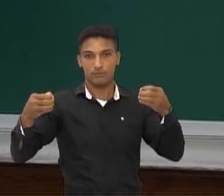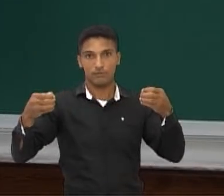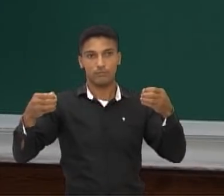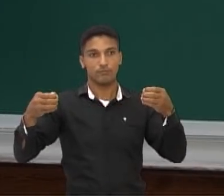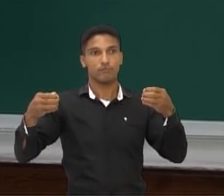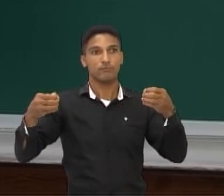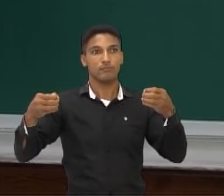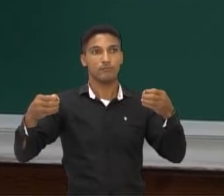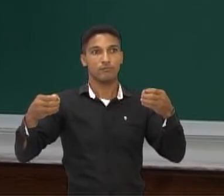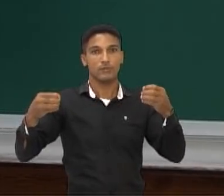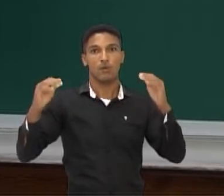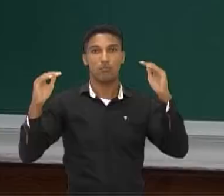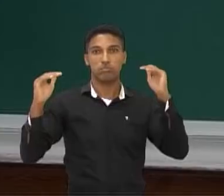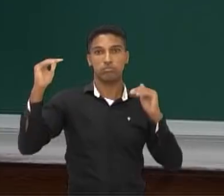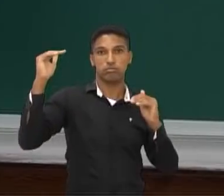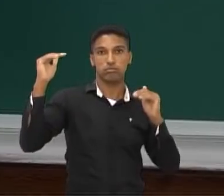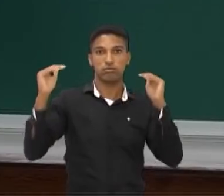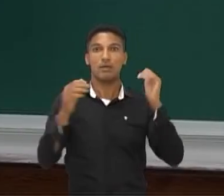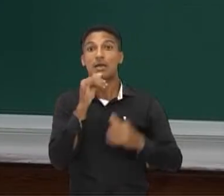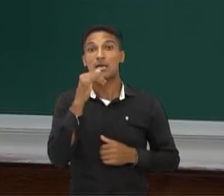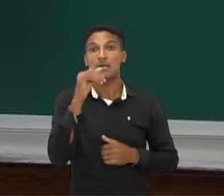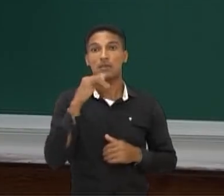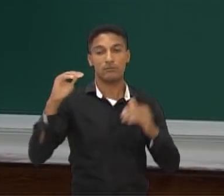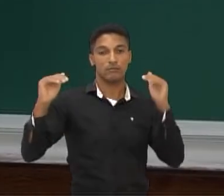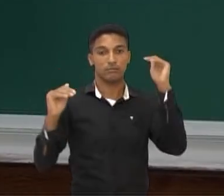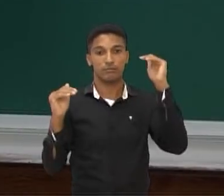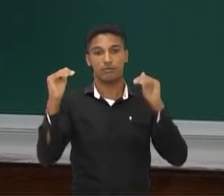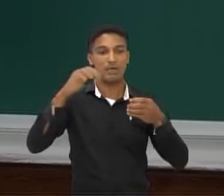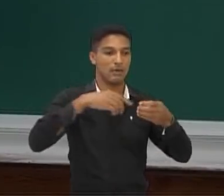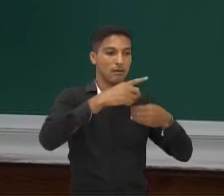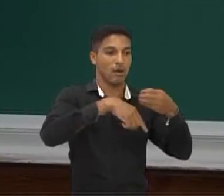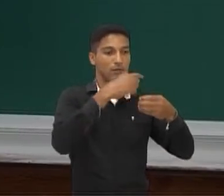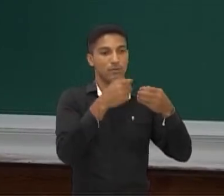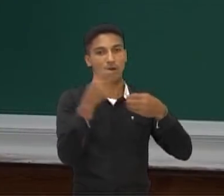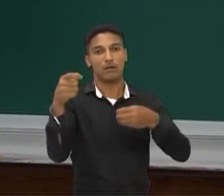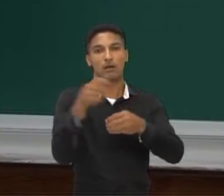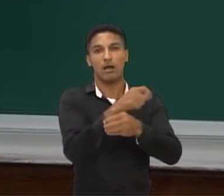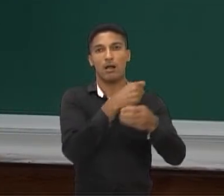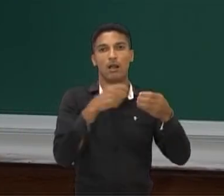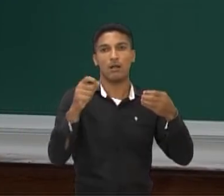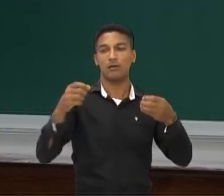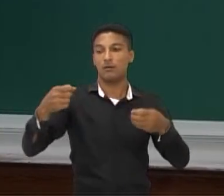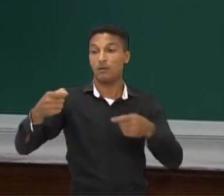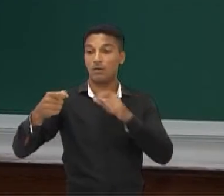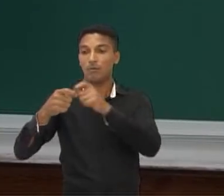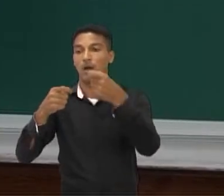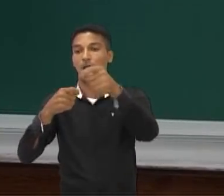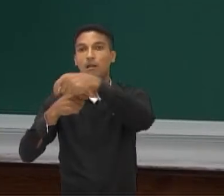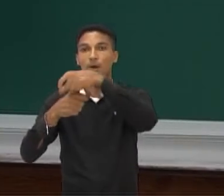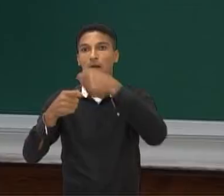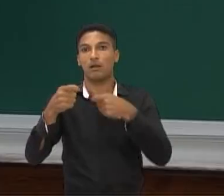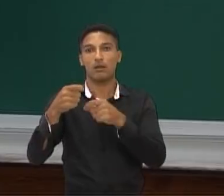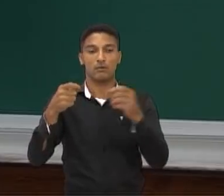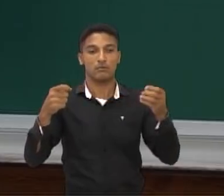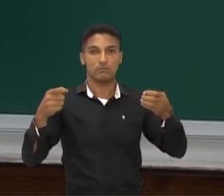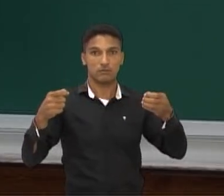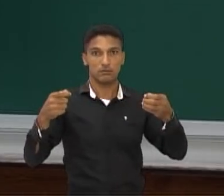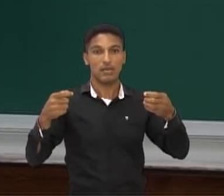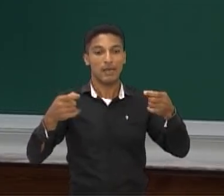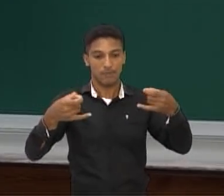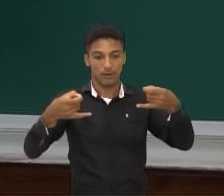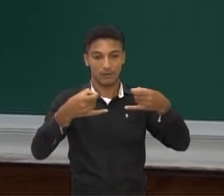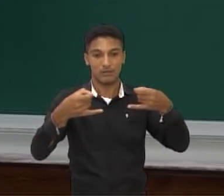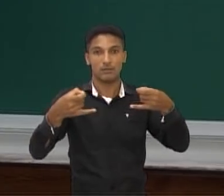Pessoal, existe um desnível de cargas. E esse desnível ele é causado por uma bateria. Esse desnível é